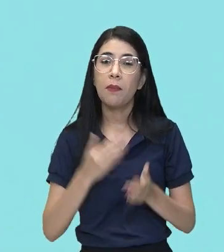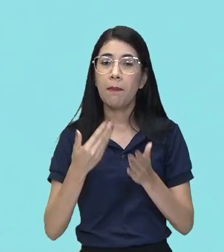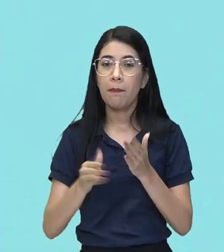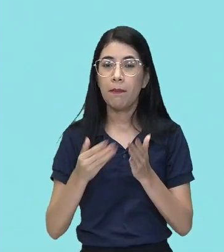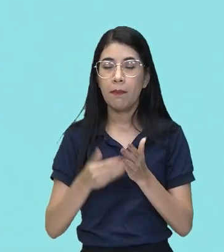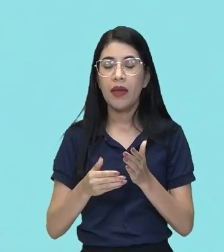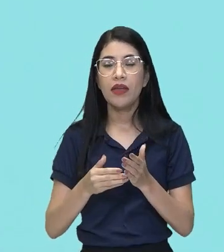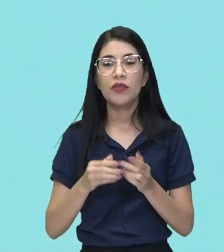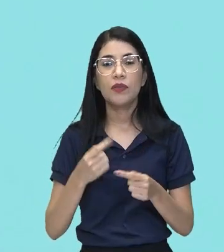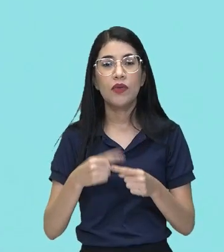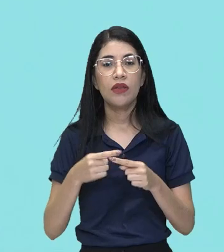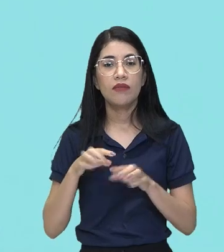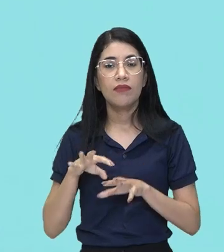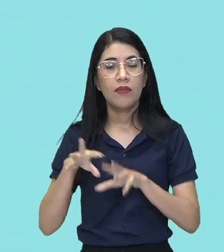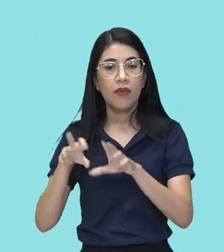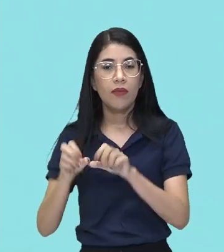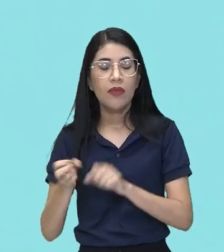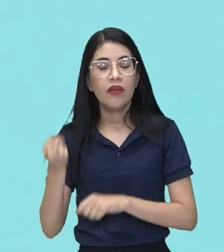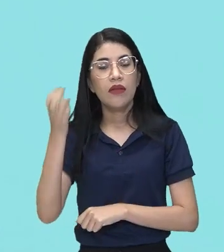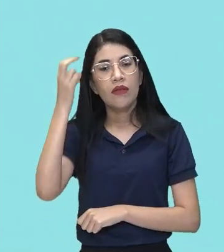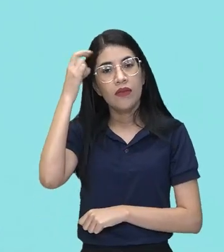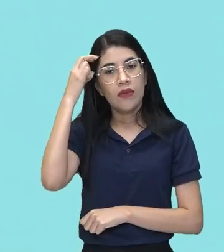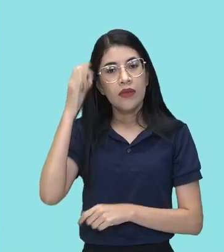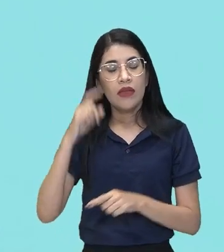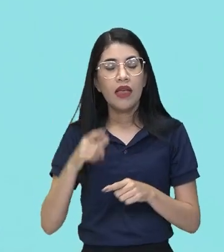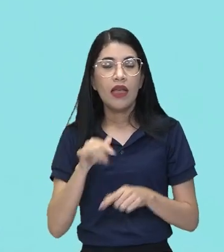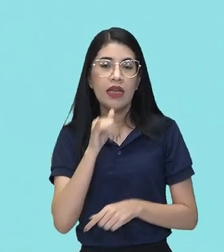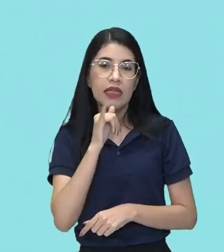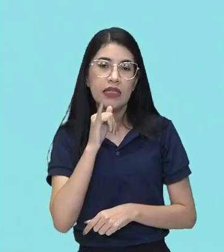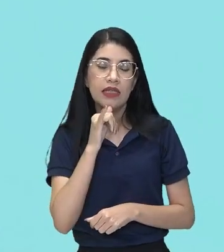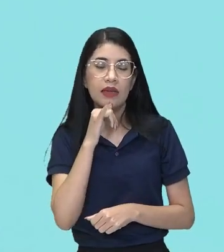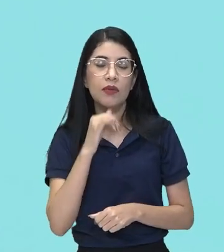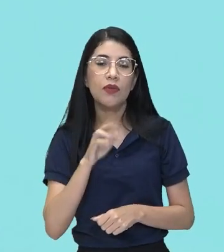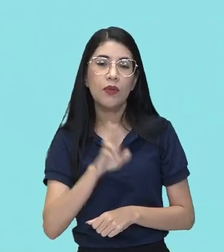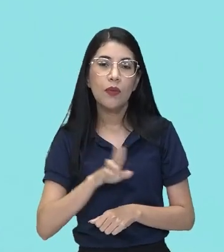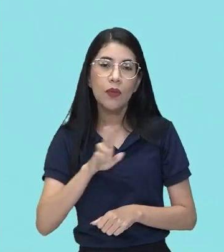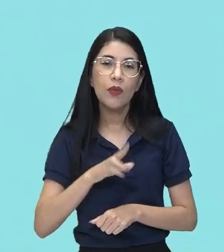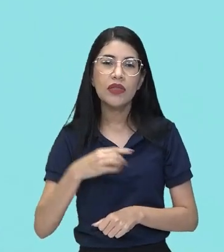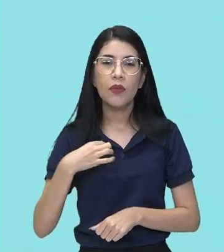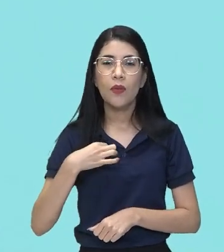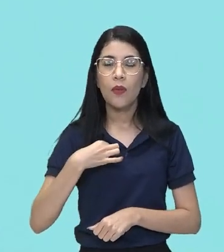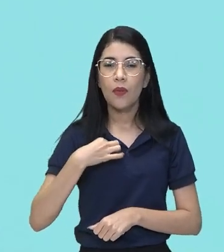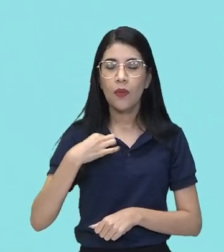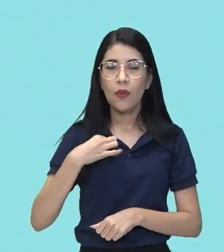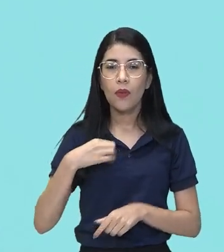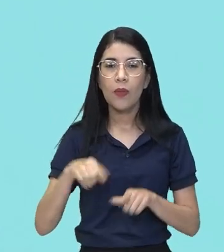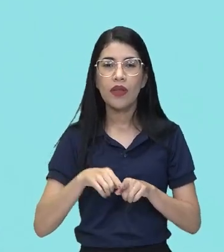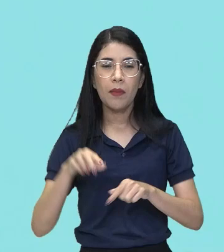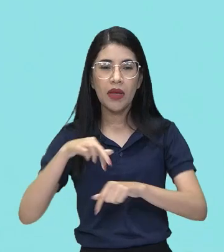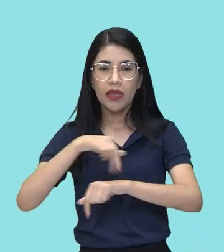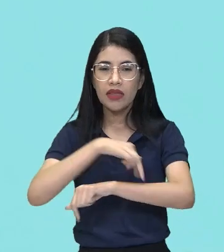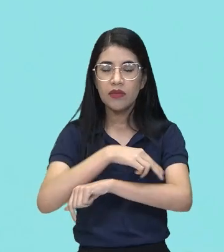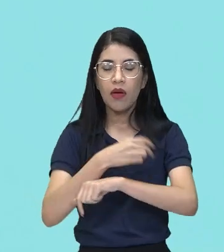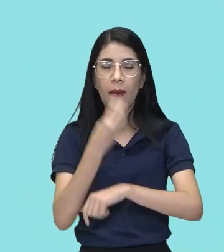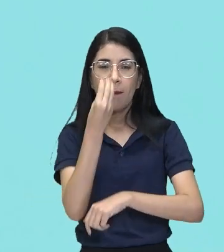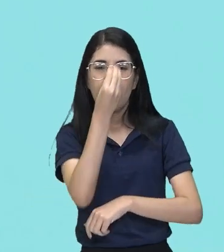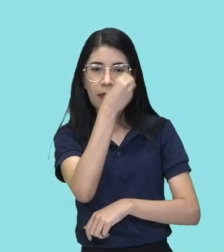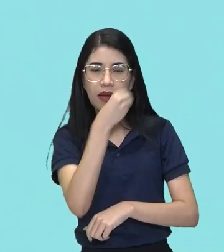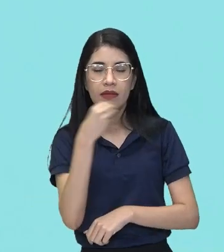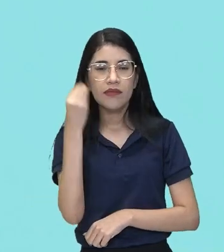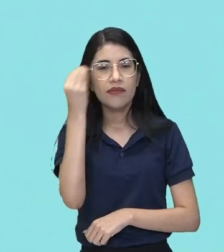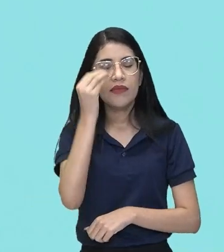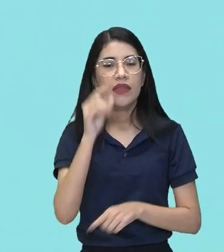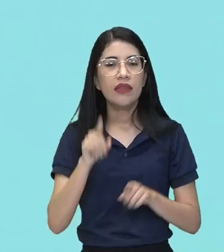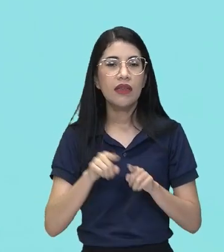apropriam disso e colocam em estampas de roupas, né? Em desfiles de moda, em maquiagens, em